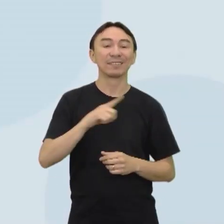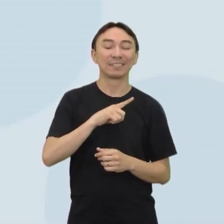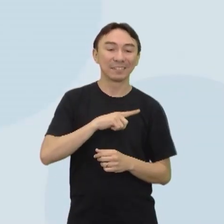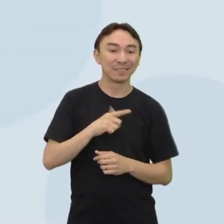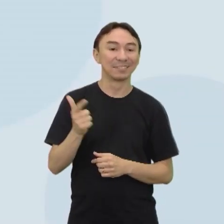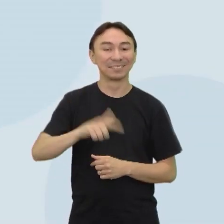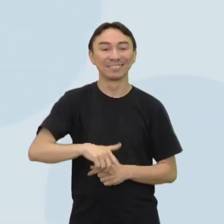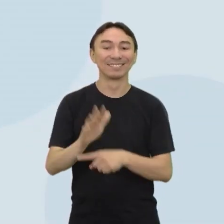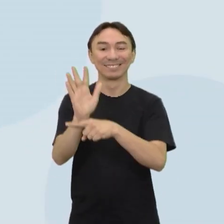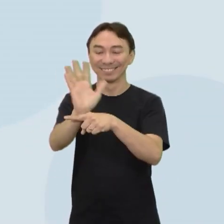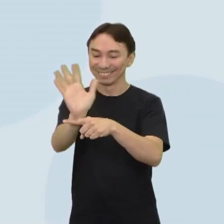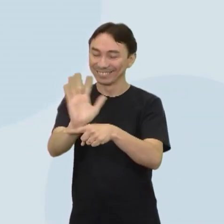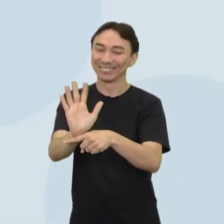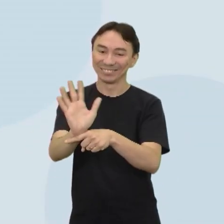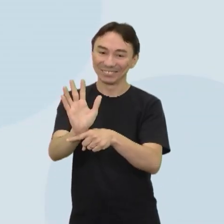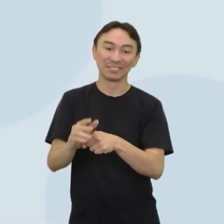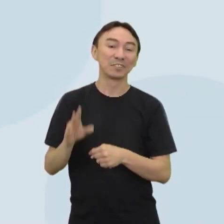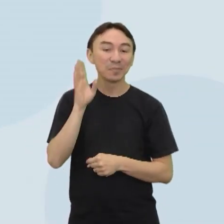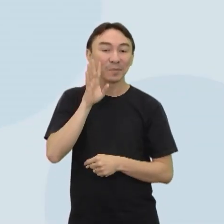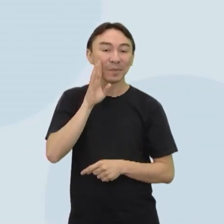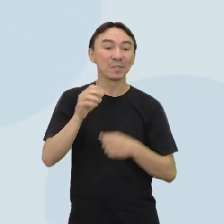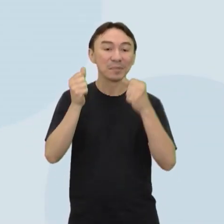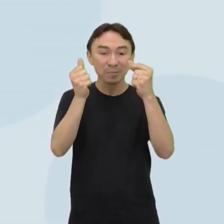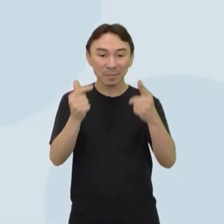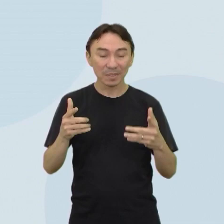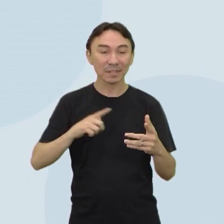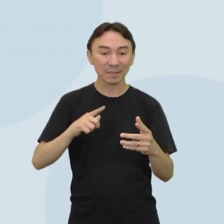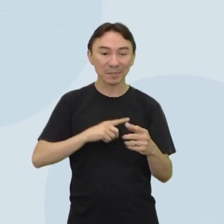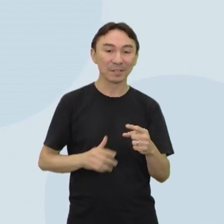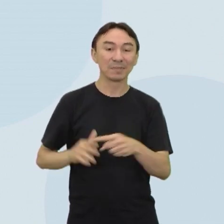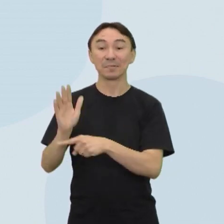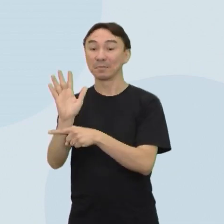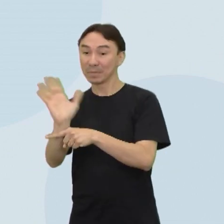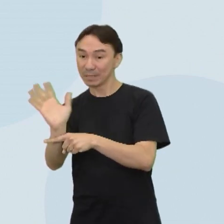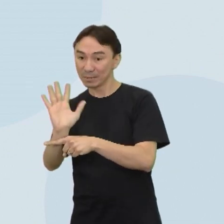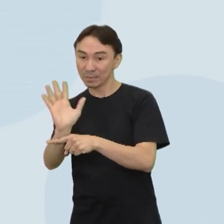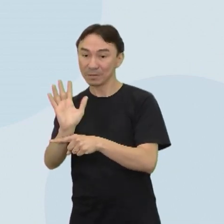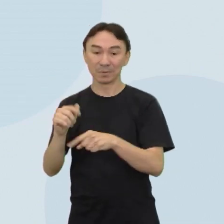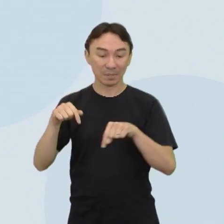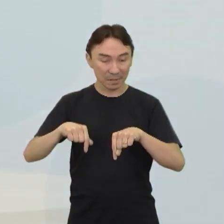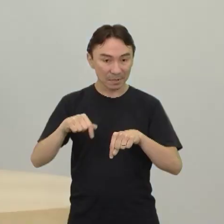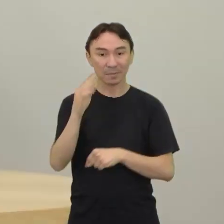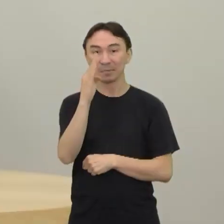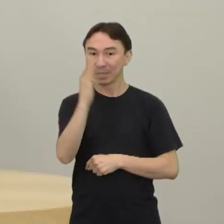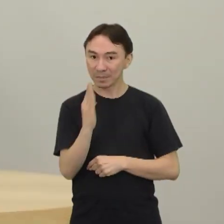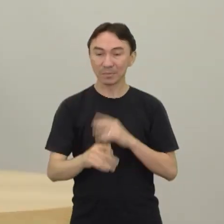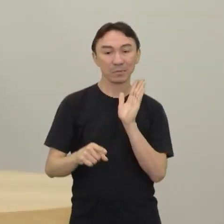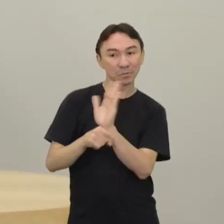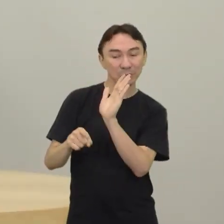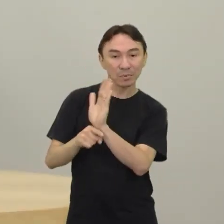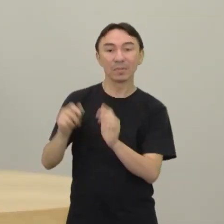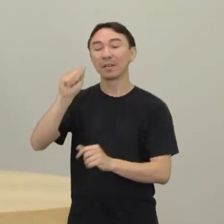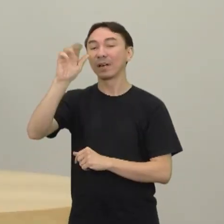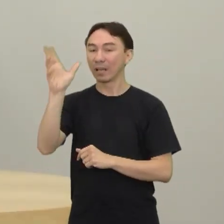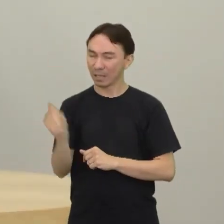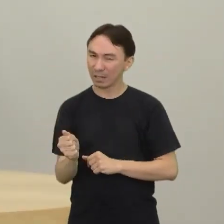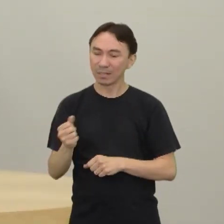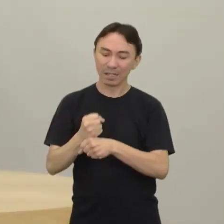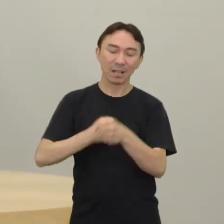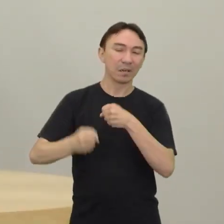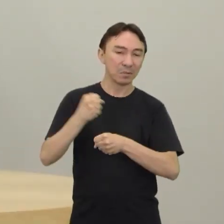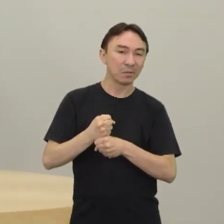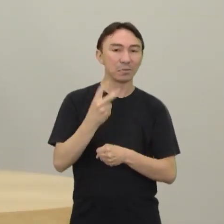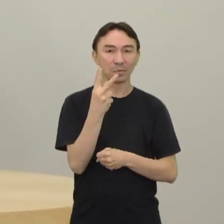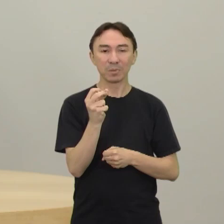vídeo legalzinho aí que fala sobre Brasil colabora com produtores de algodão na África. Esse é um vídeo de 2018, mas é um vídeo